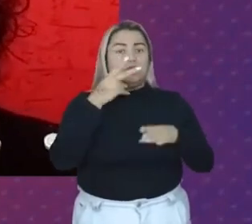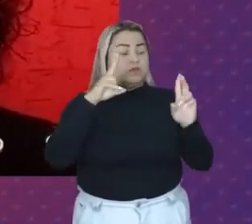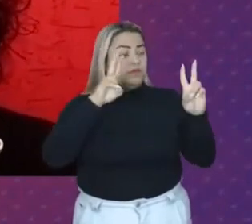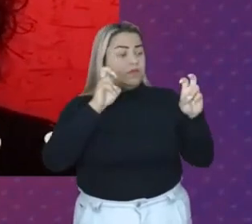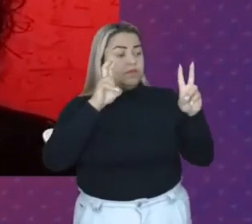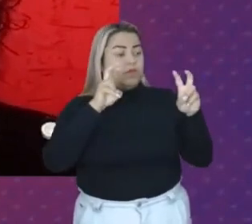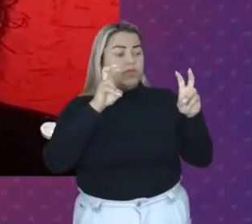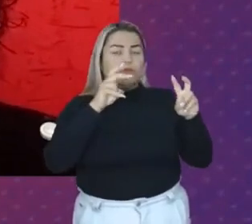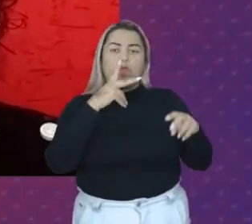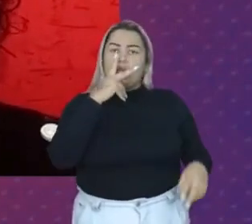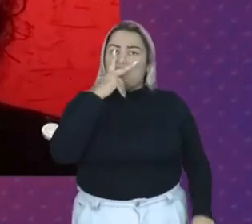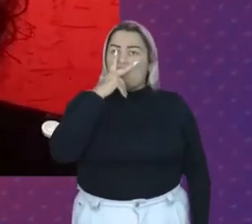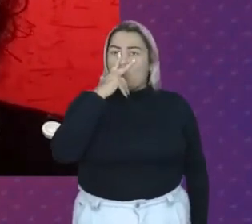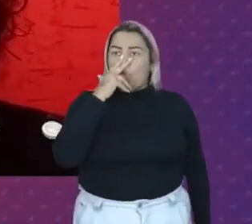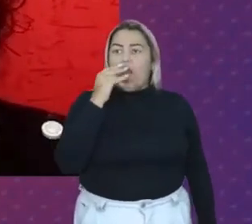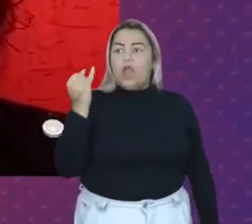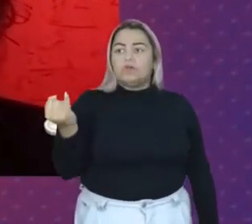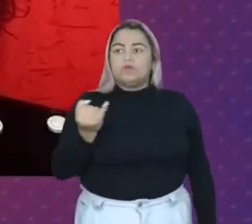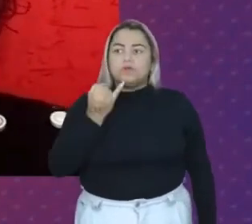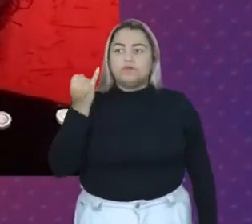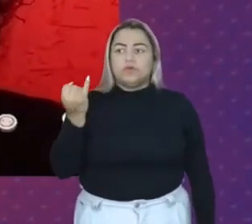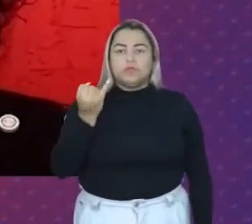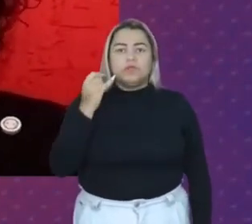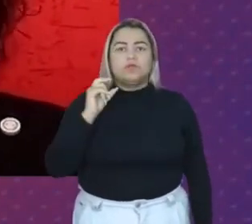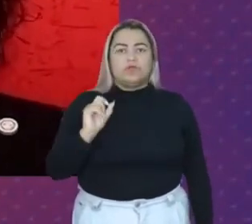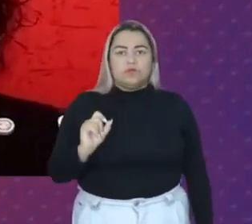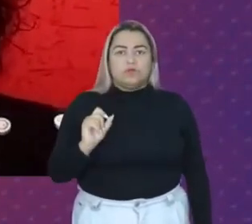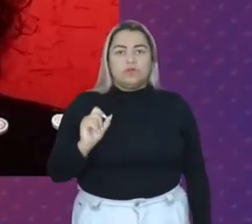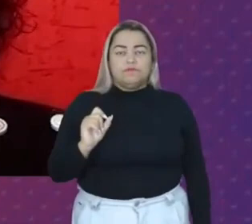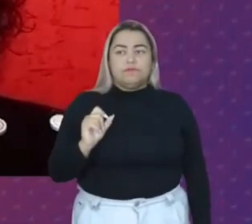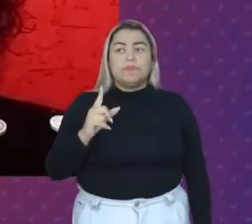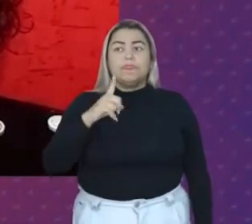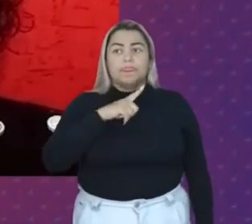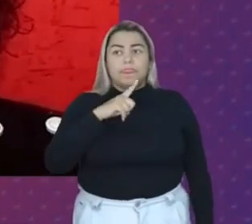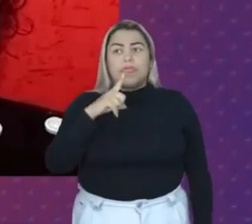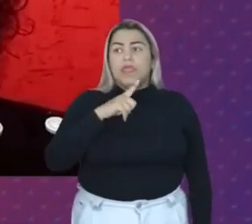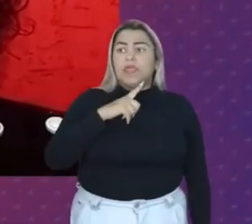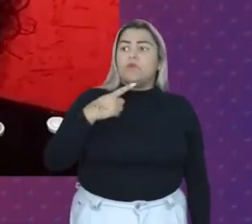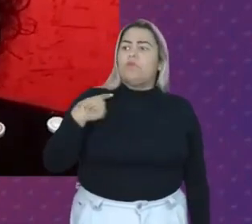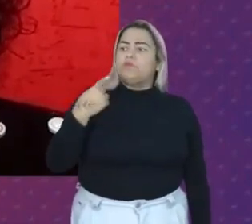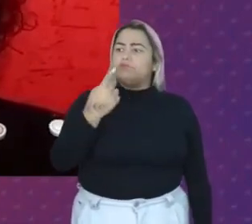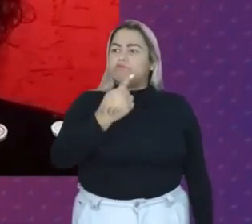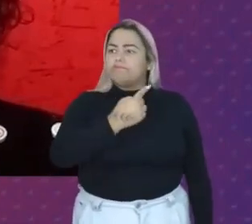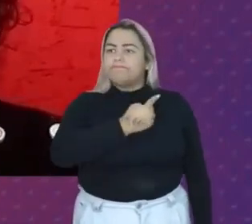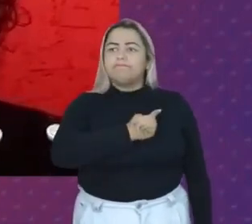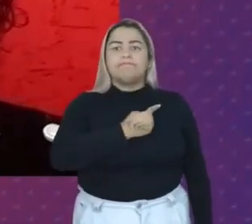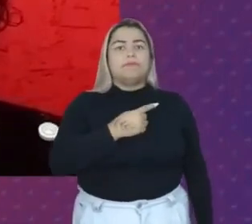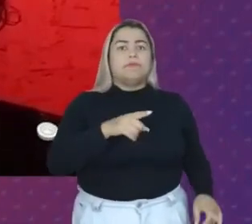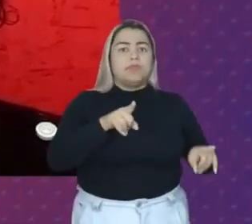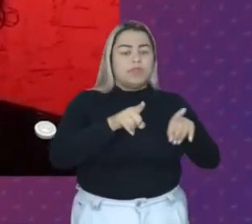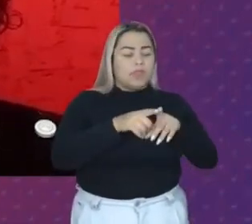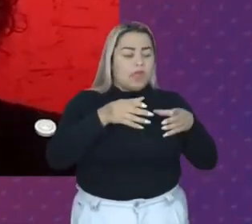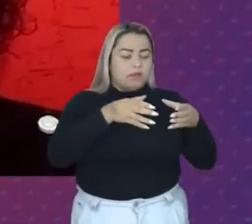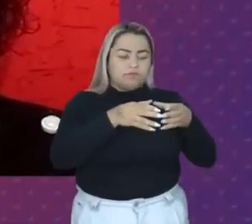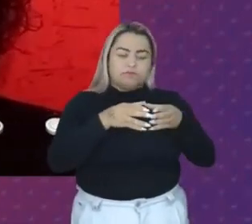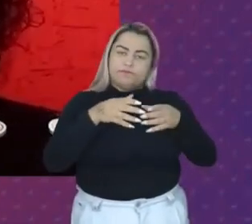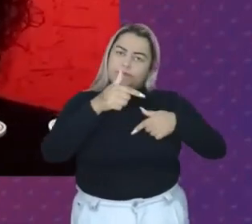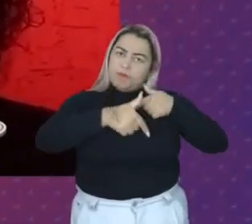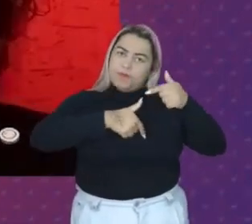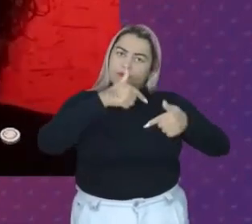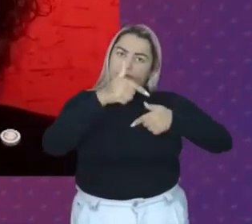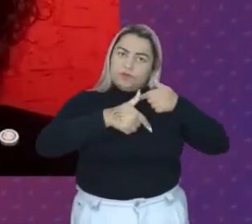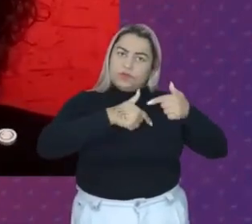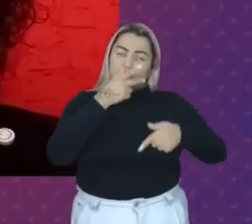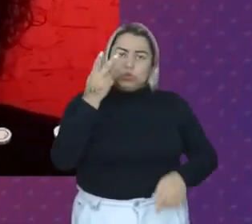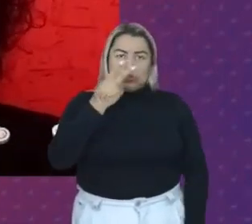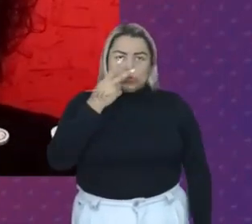acho super, super importantes, que tem a ver com a nossa vida das mulheres da classe trabalhadora. Então,